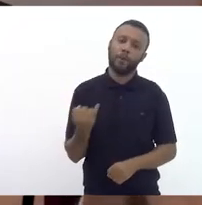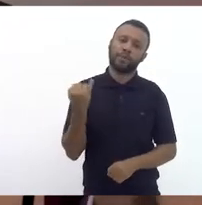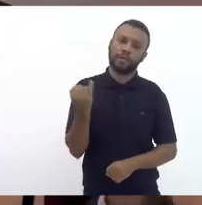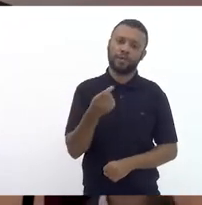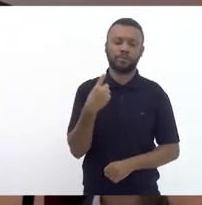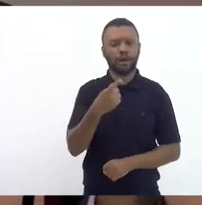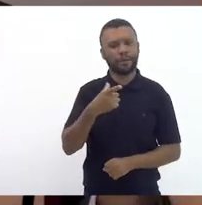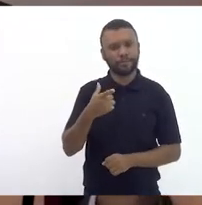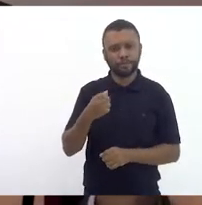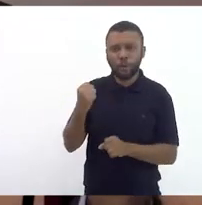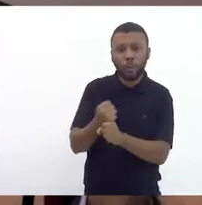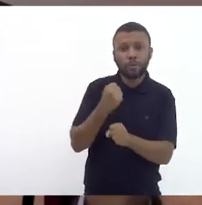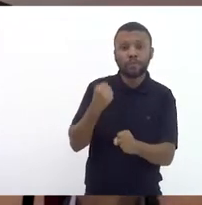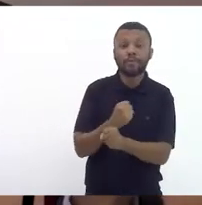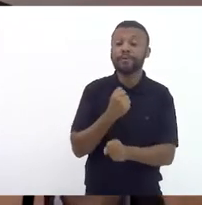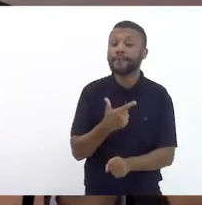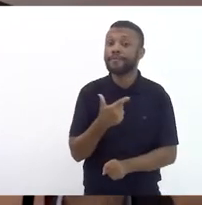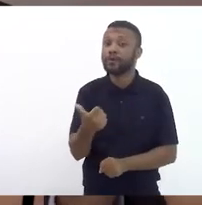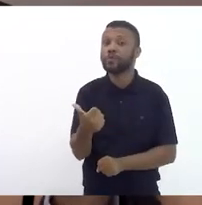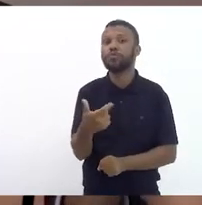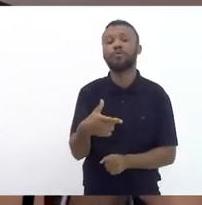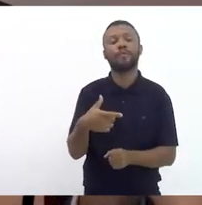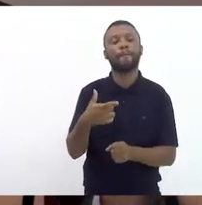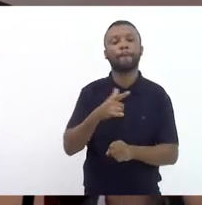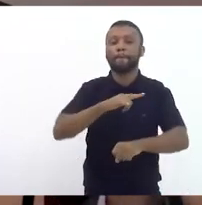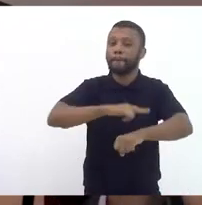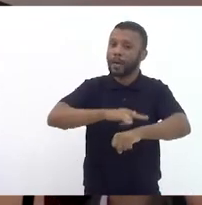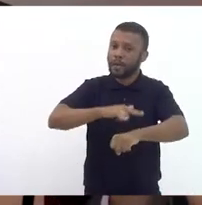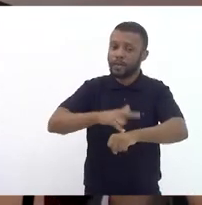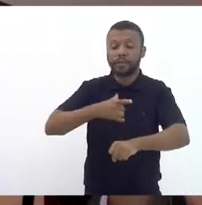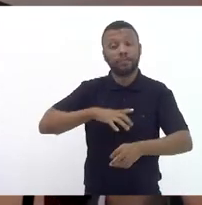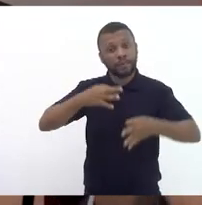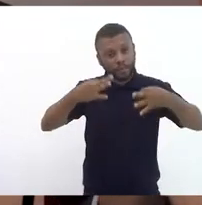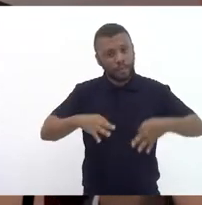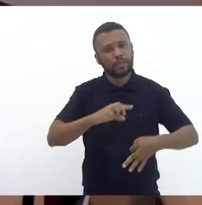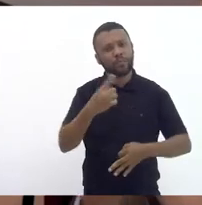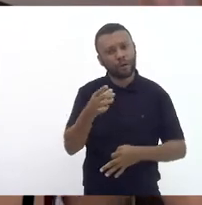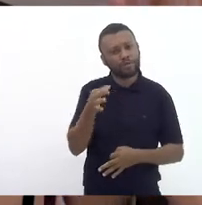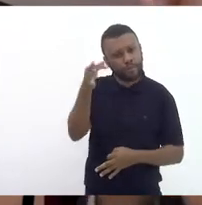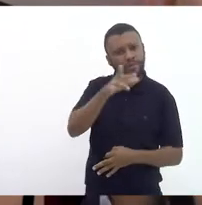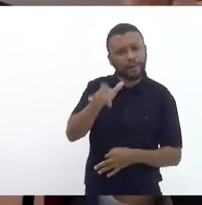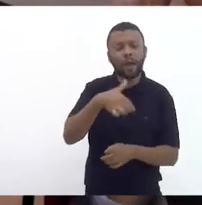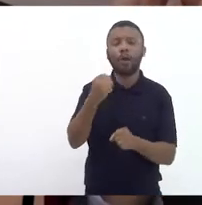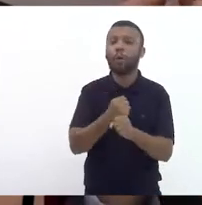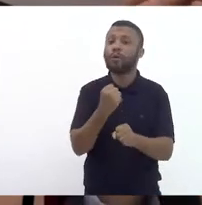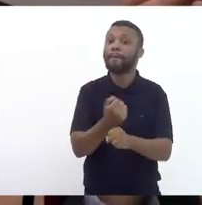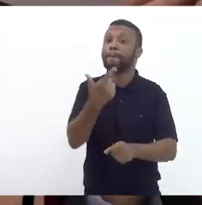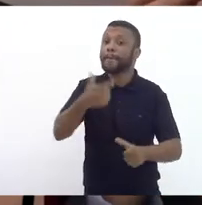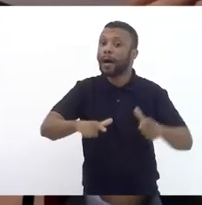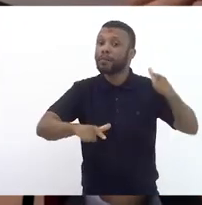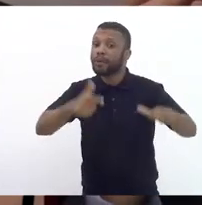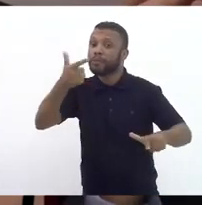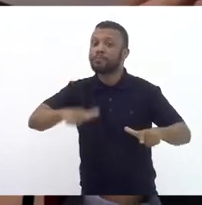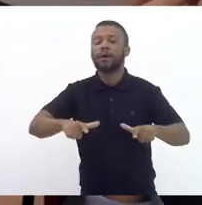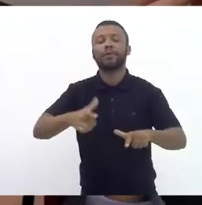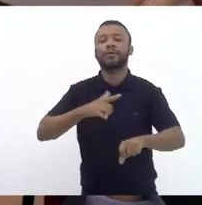esses 21, vamos, com certeza, ampliar e fazer mais banheiros para as demais estações.